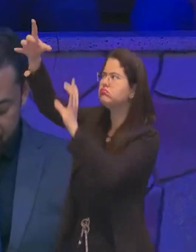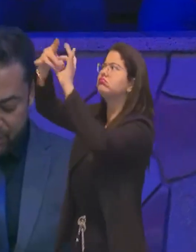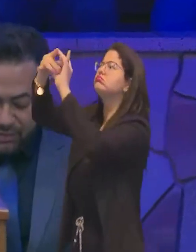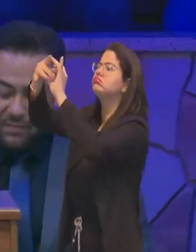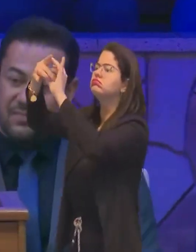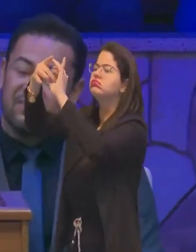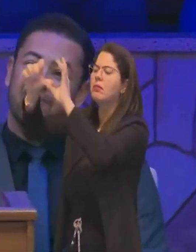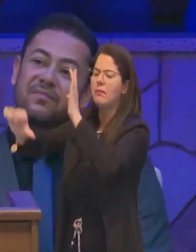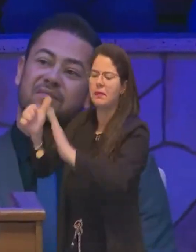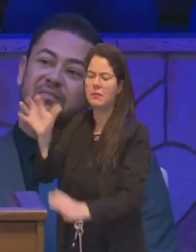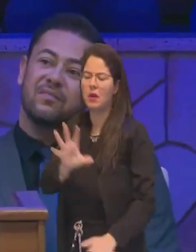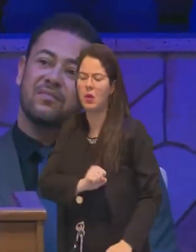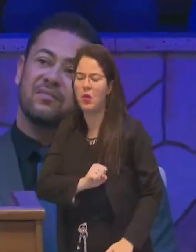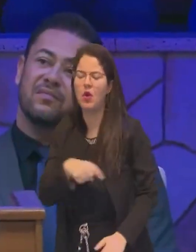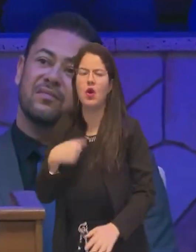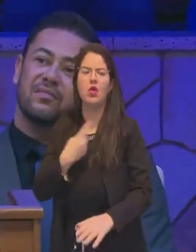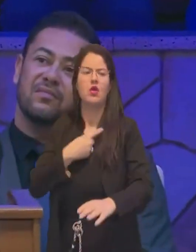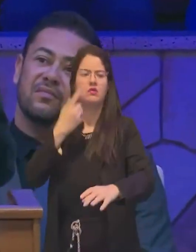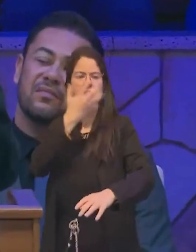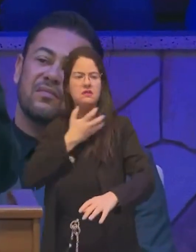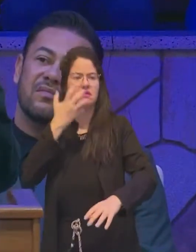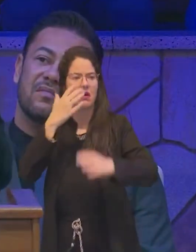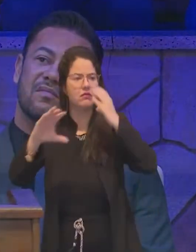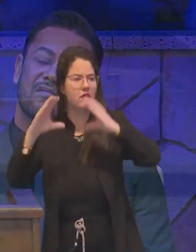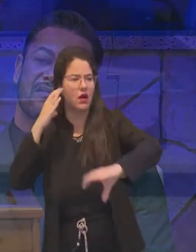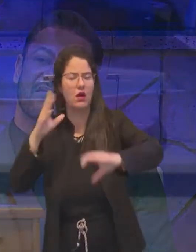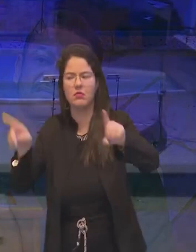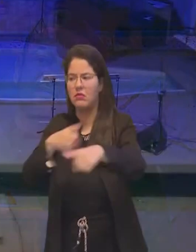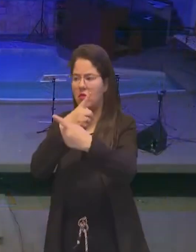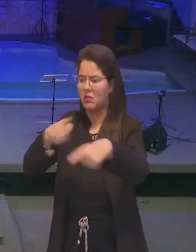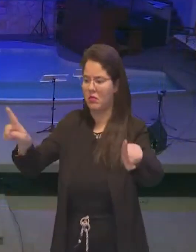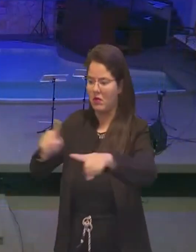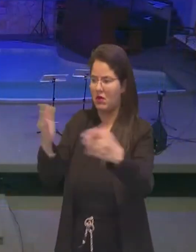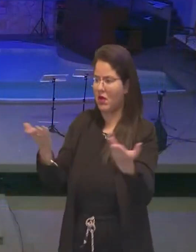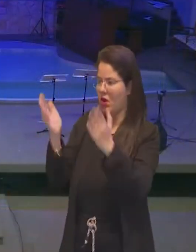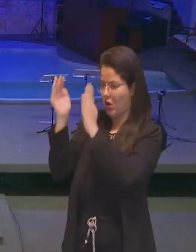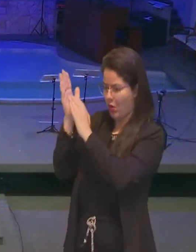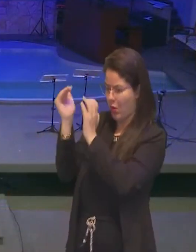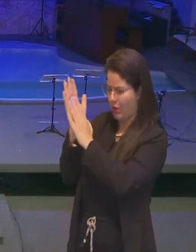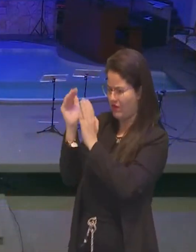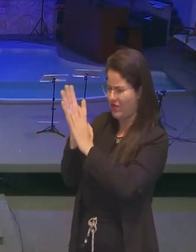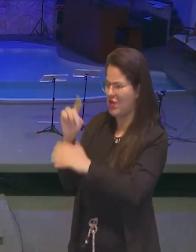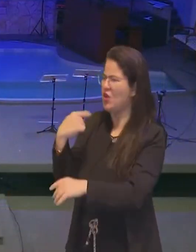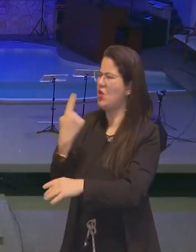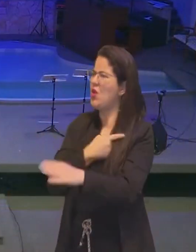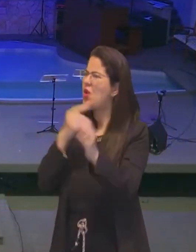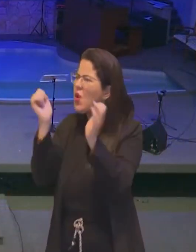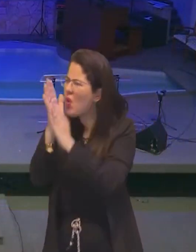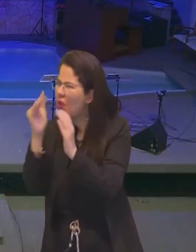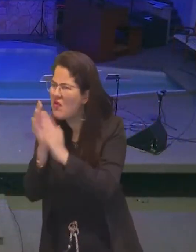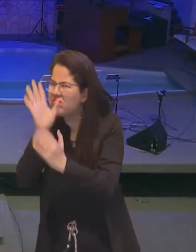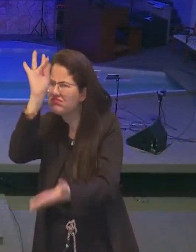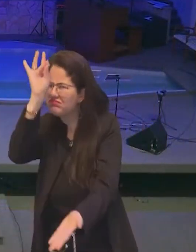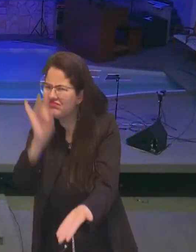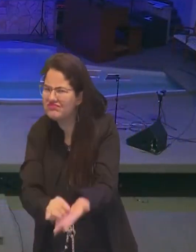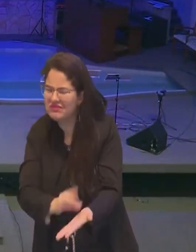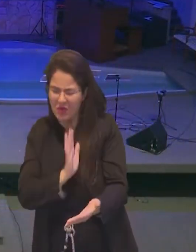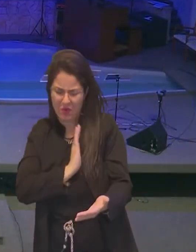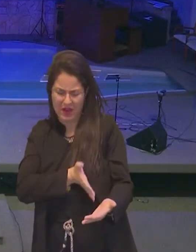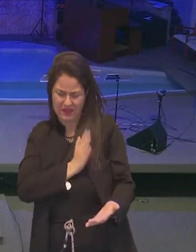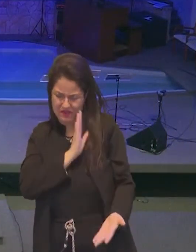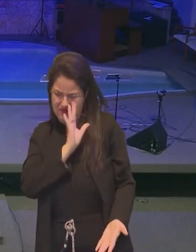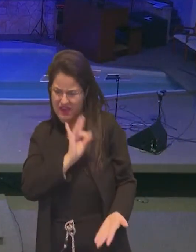Será que as músicas que nós cantamos aqui agora, louve, será que nós estamos realmente louvando ao nosso Deus de todo o nosso